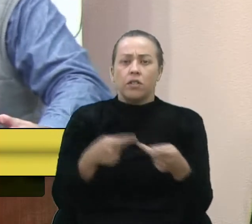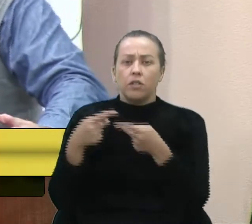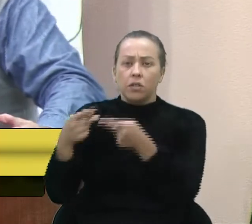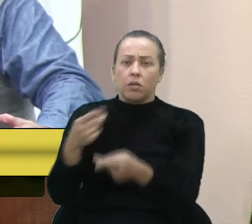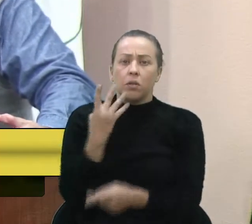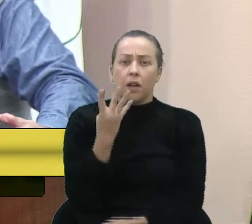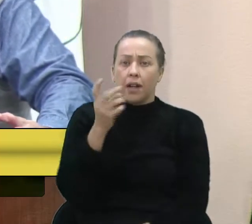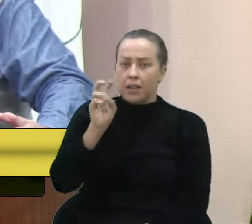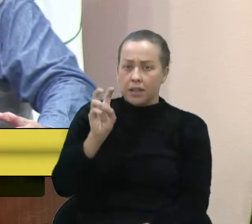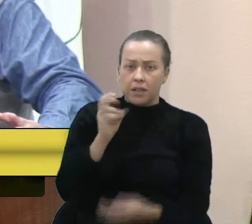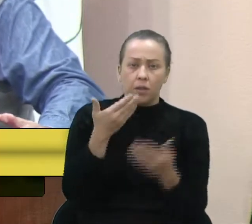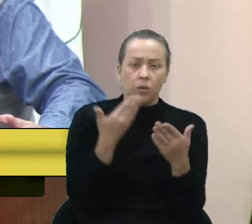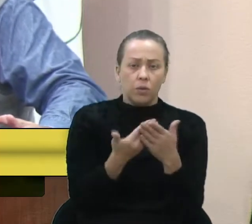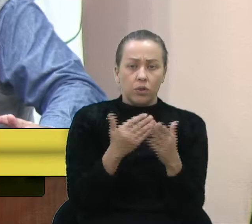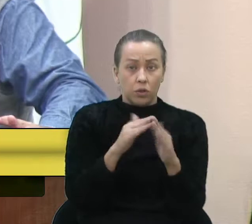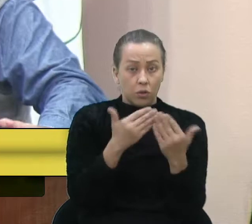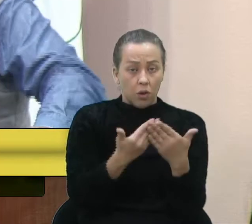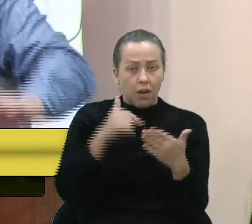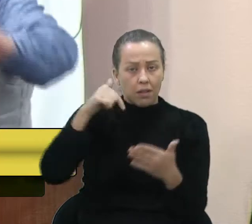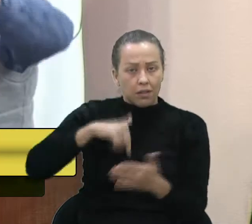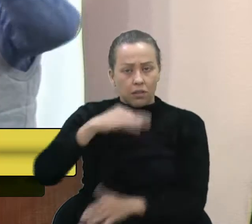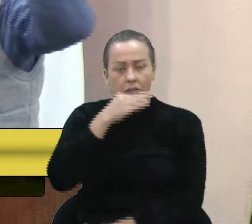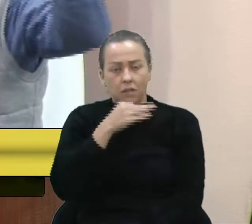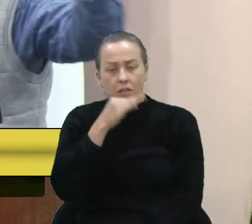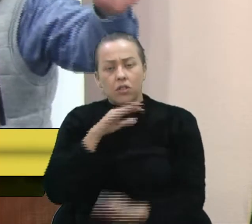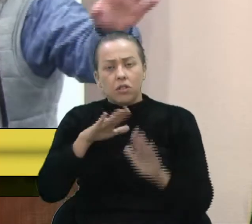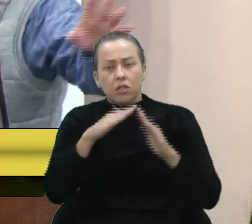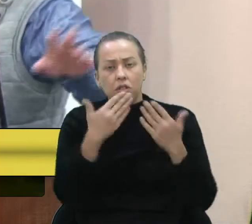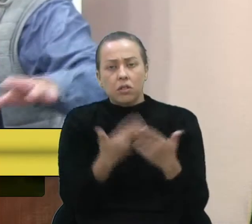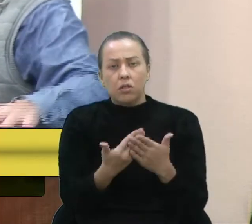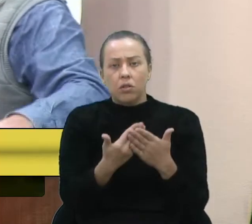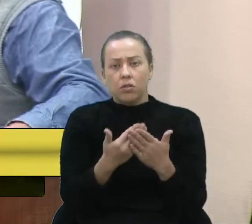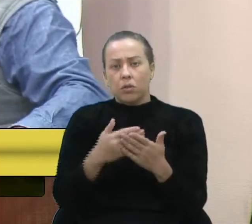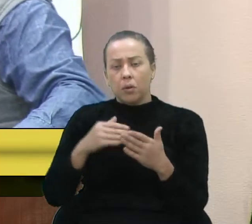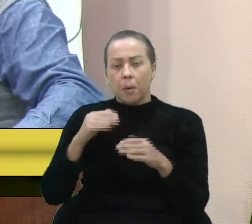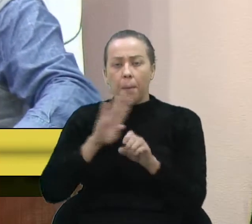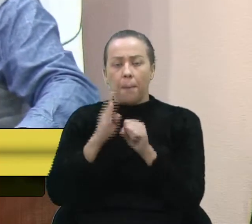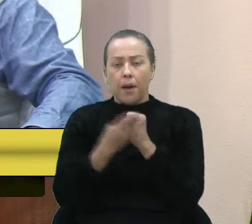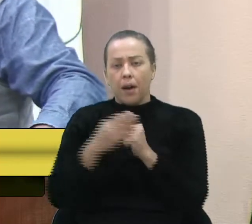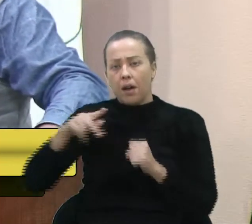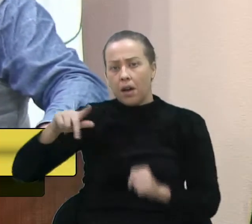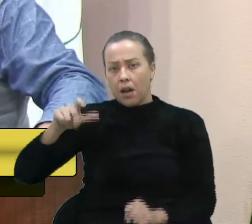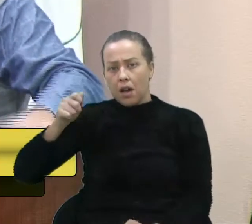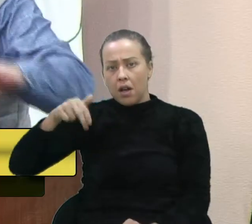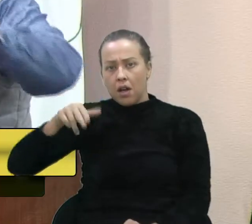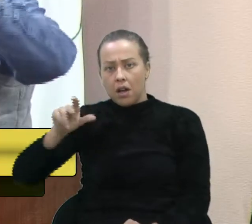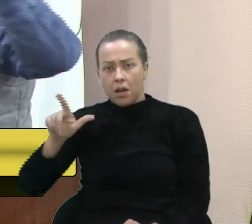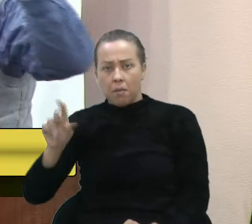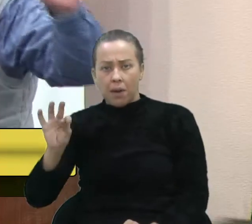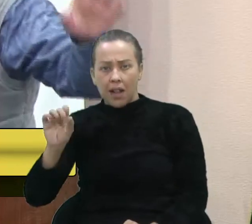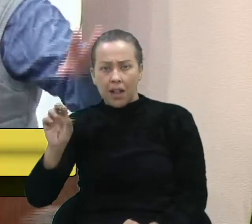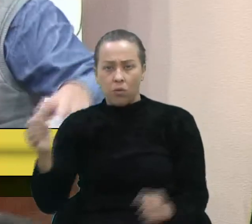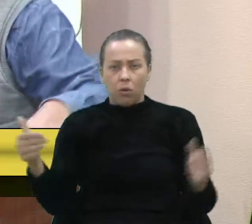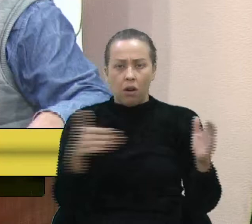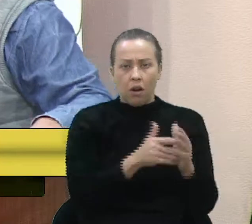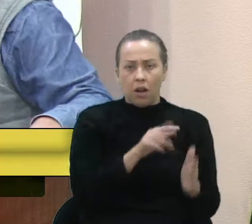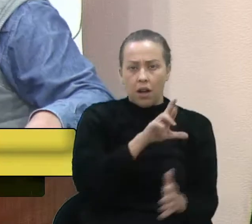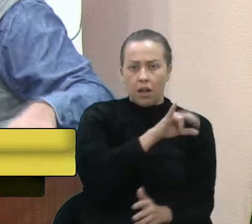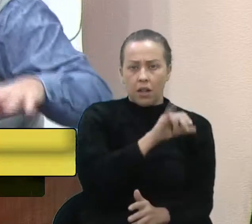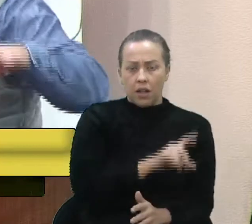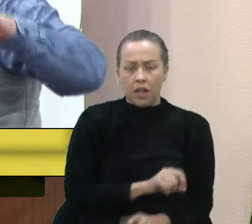45 escolas do nosso município, escolas do Planalto ao Desvio Risso, da Vila